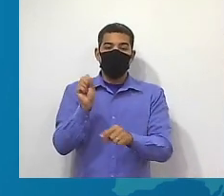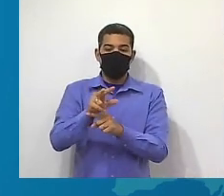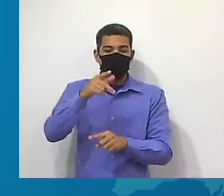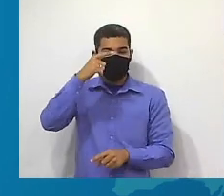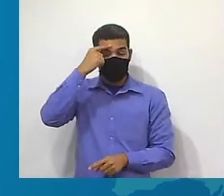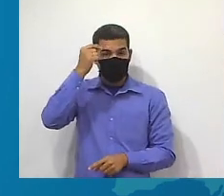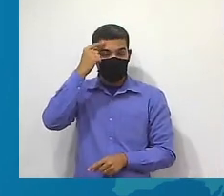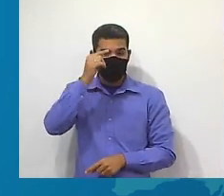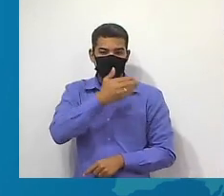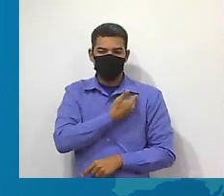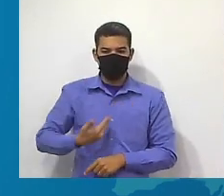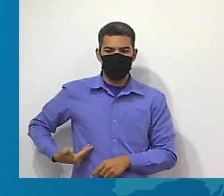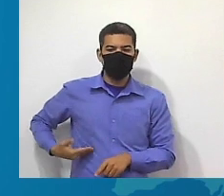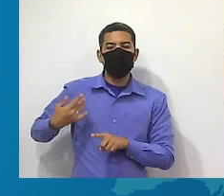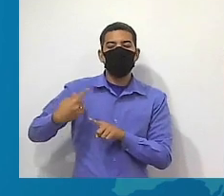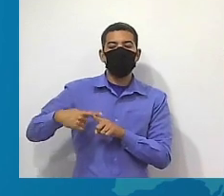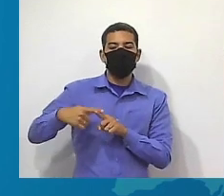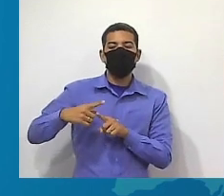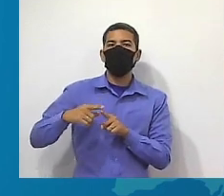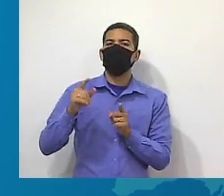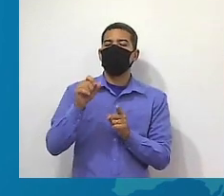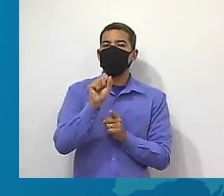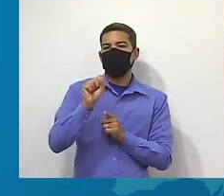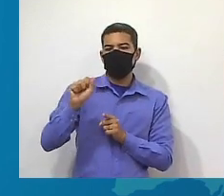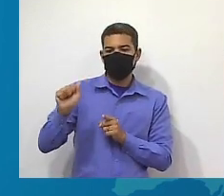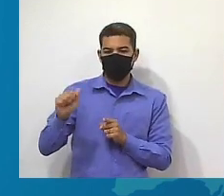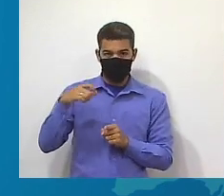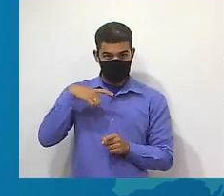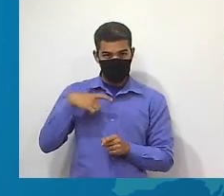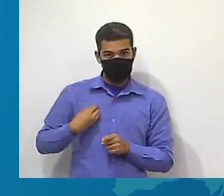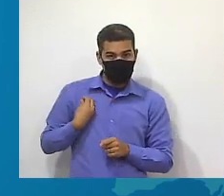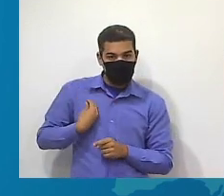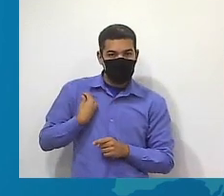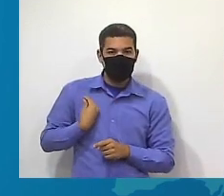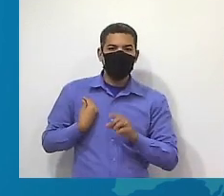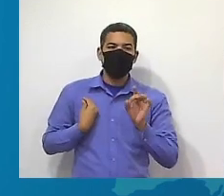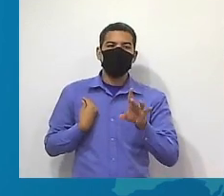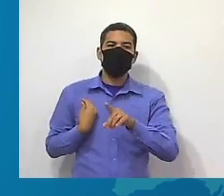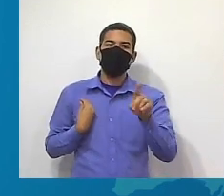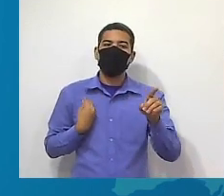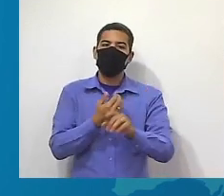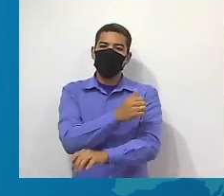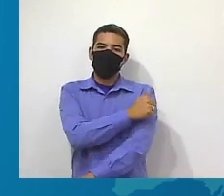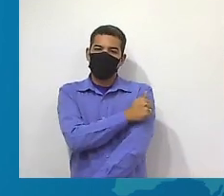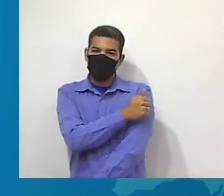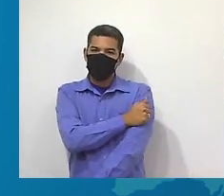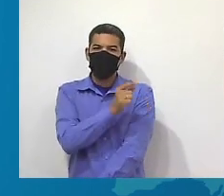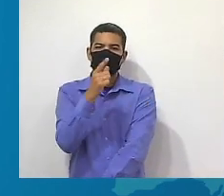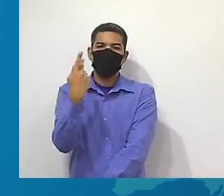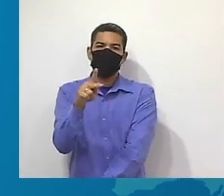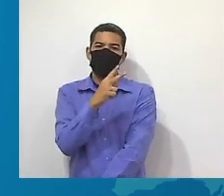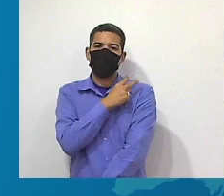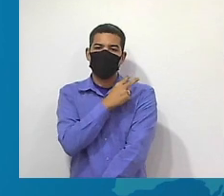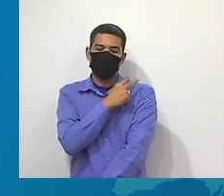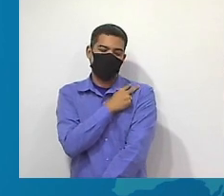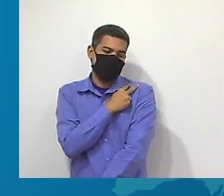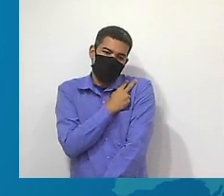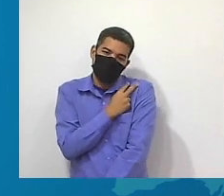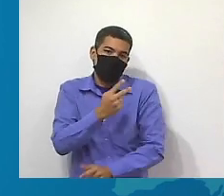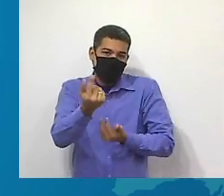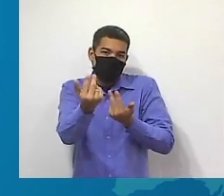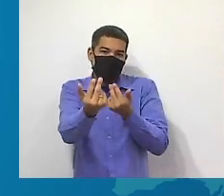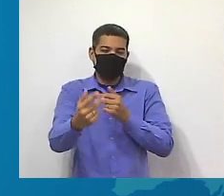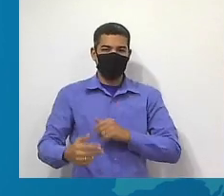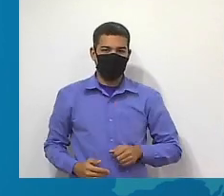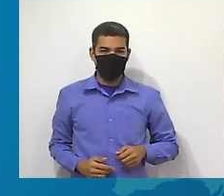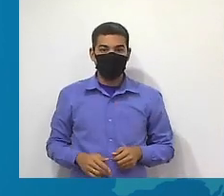de qualidade. Porque concorrendo no SSA só terão estudantes da sua série. Enquanto que no Enem você vai ter